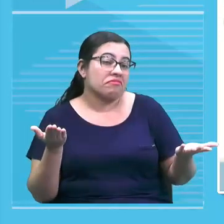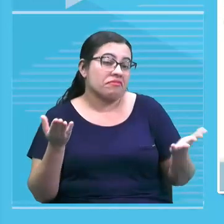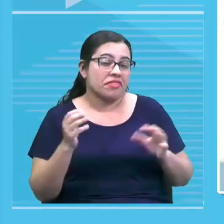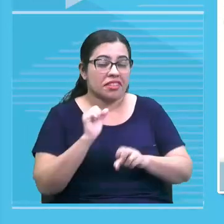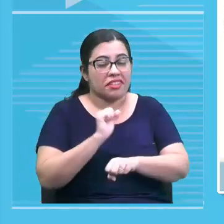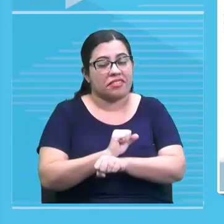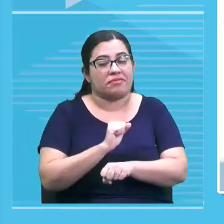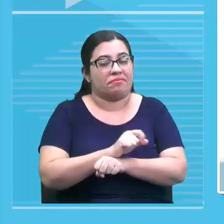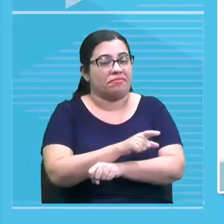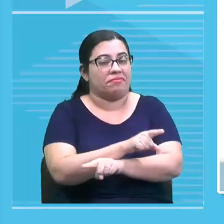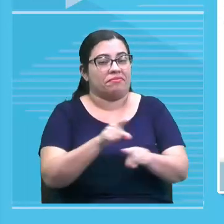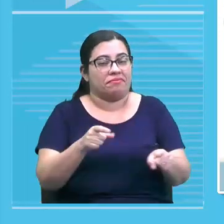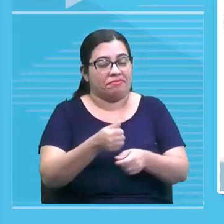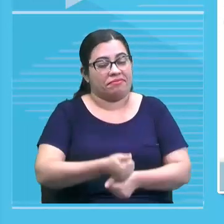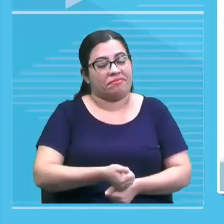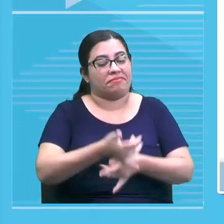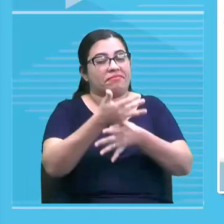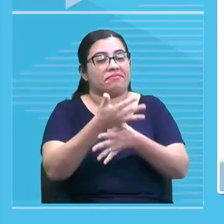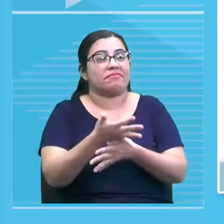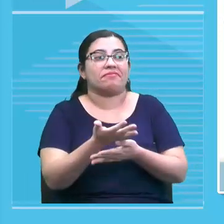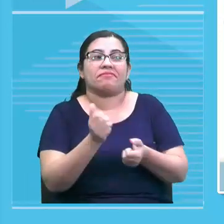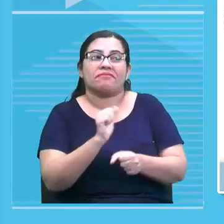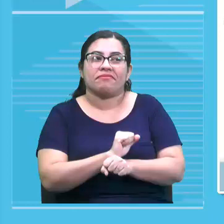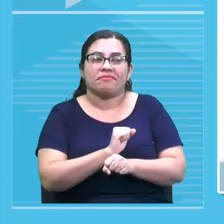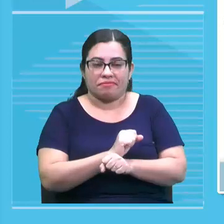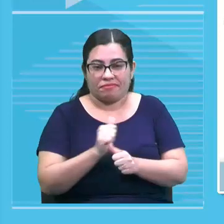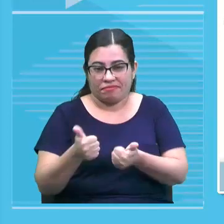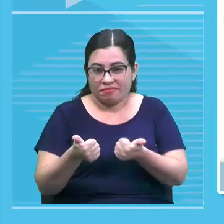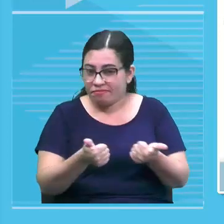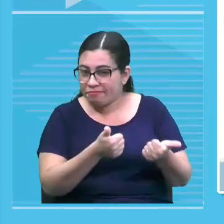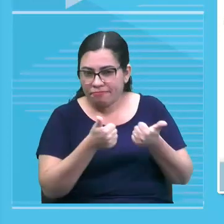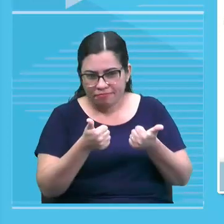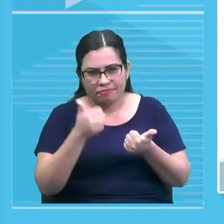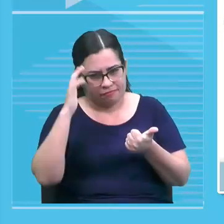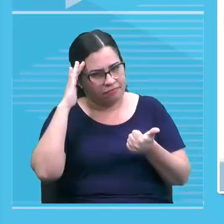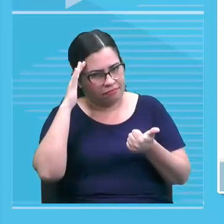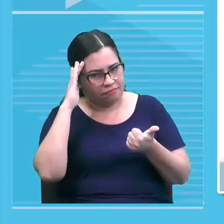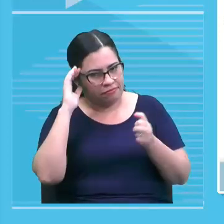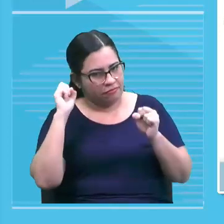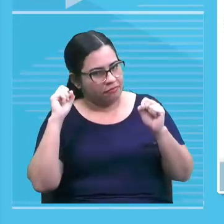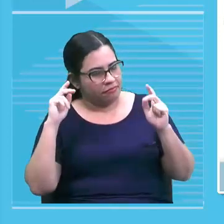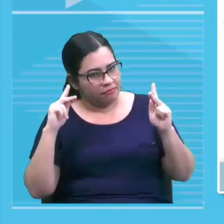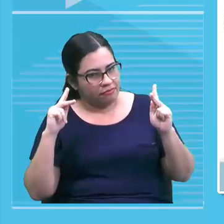participação de vocês também tá tudo bem até aqui